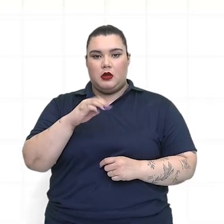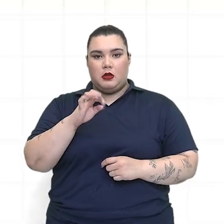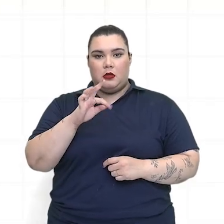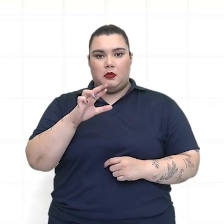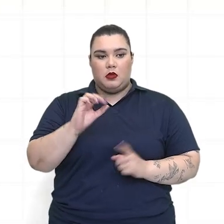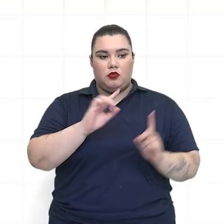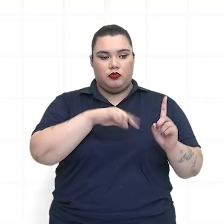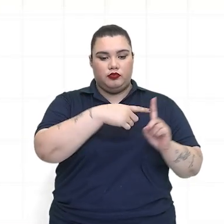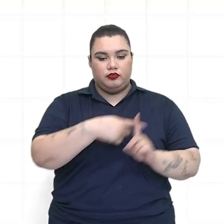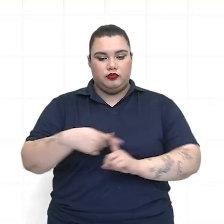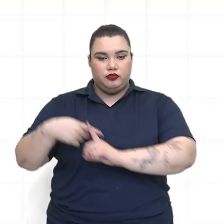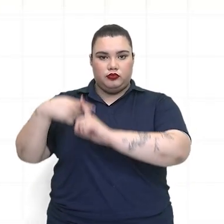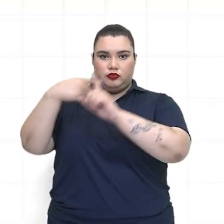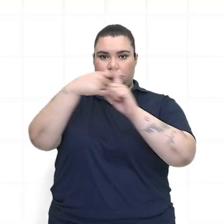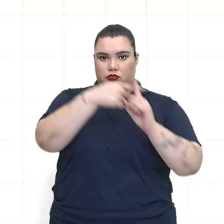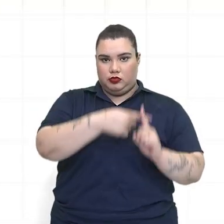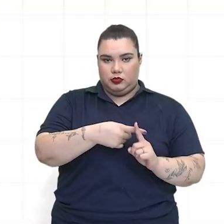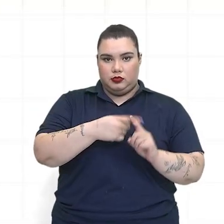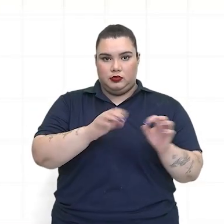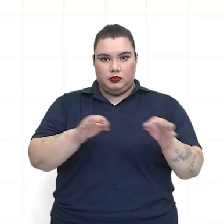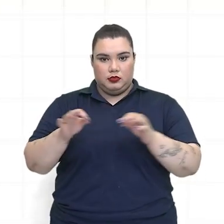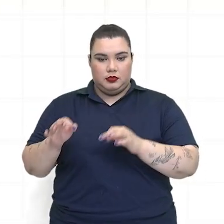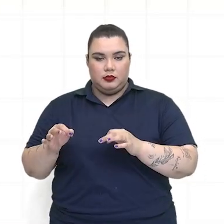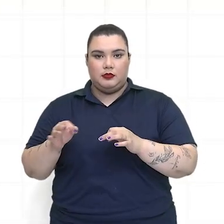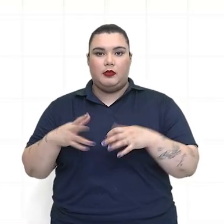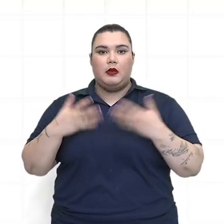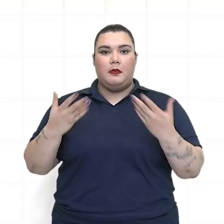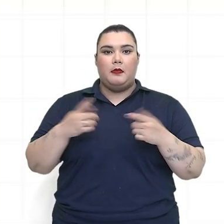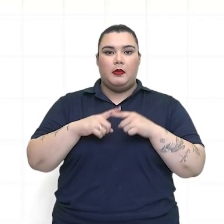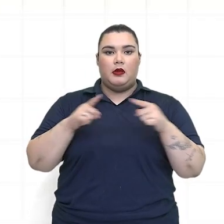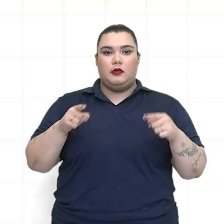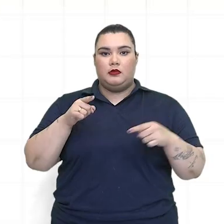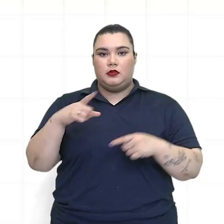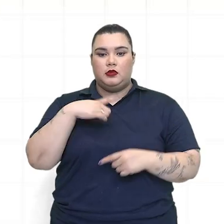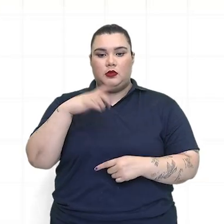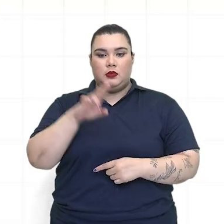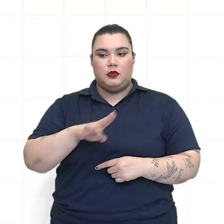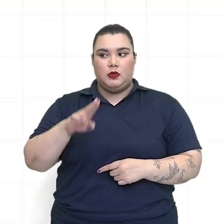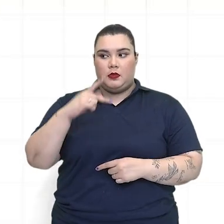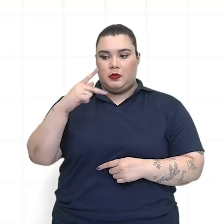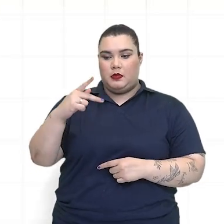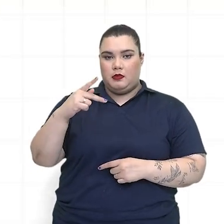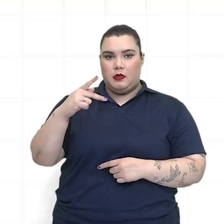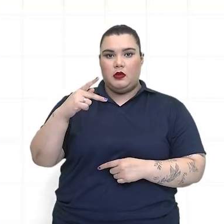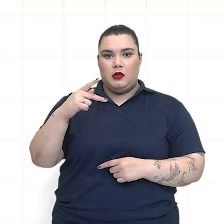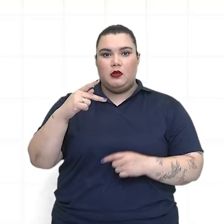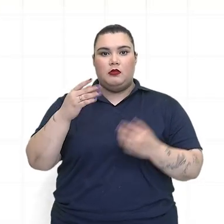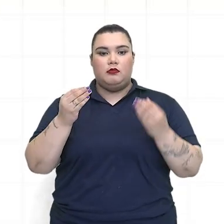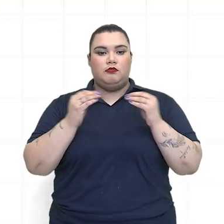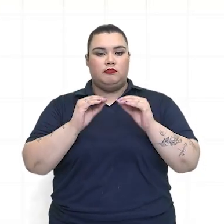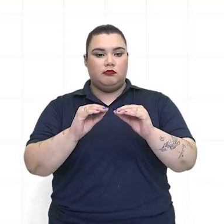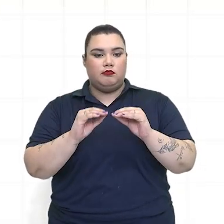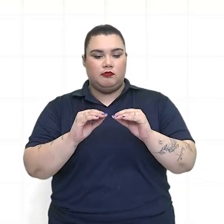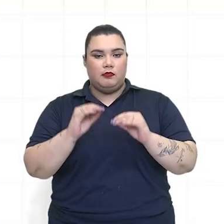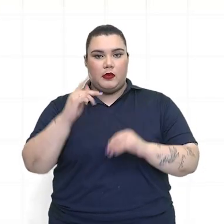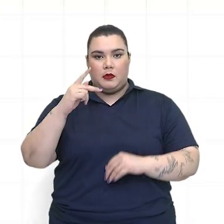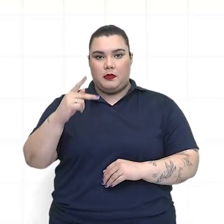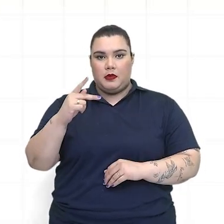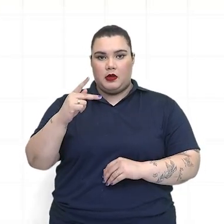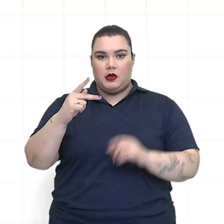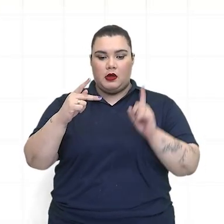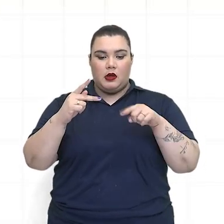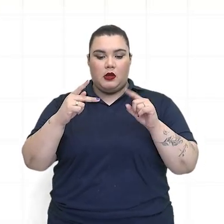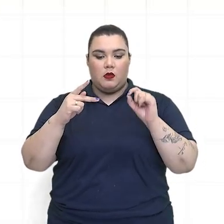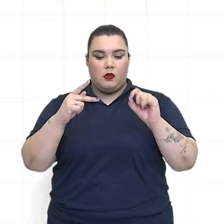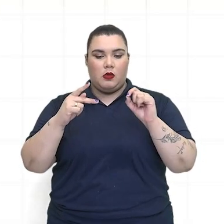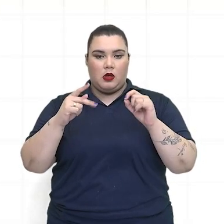lados, né, de um polígono. Então, ó, quando você pega e vê um pezinho aqui, ó, no caso aqui, nós estamos somando